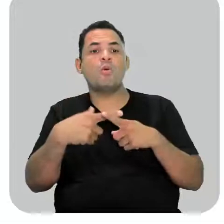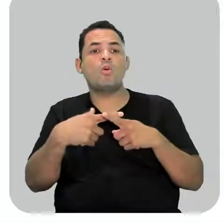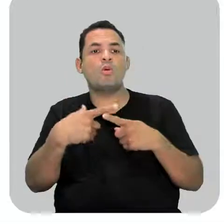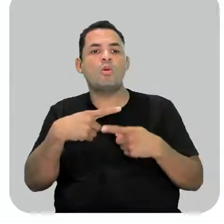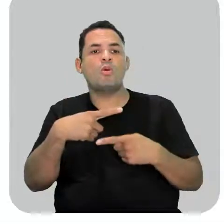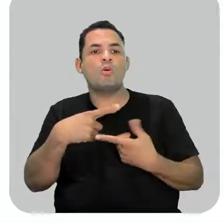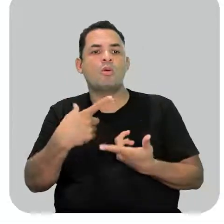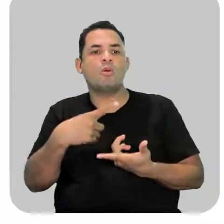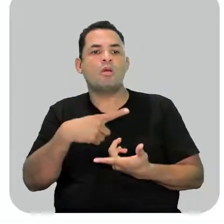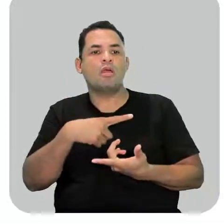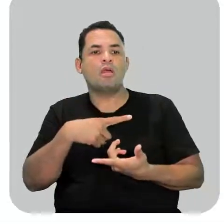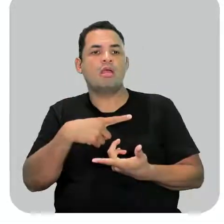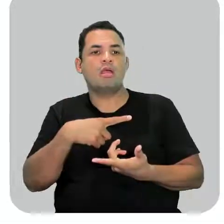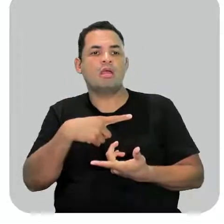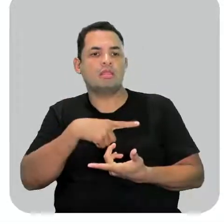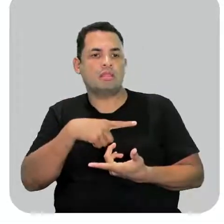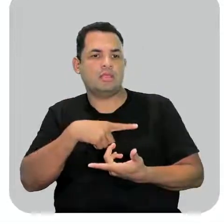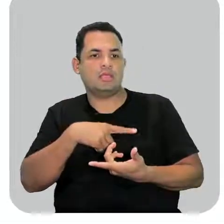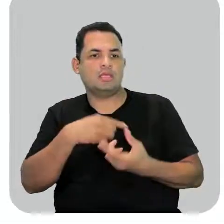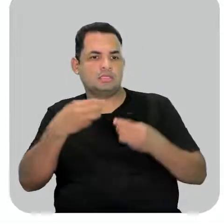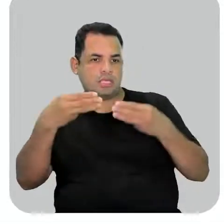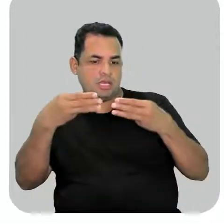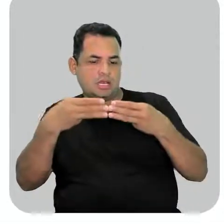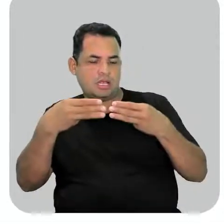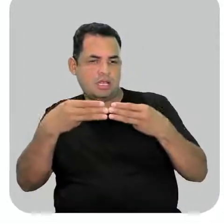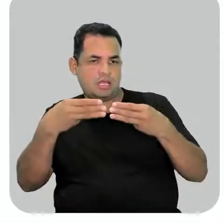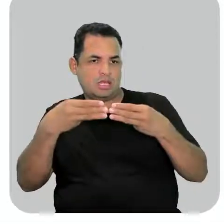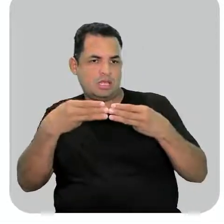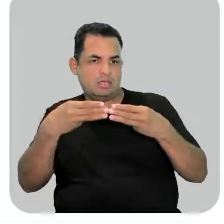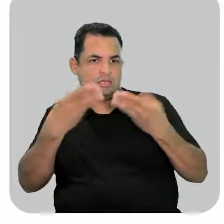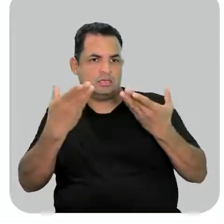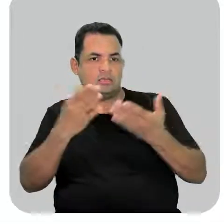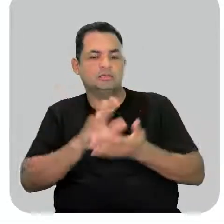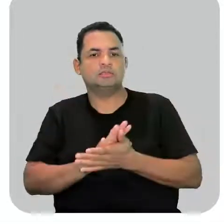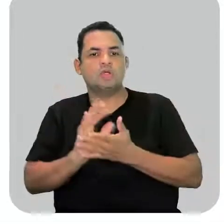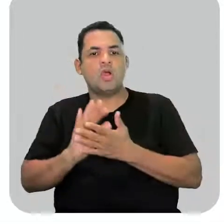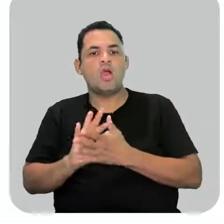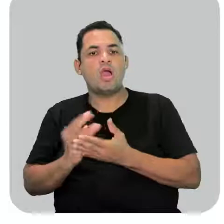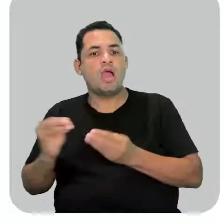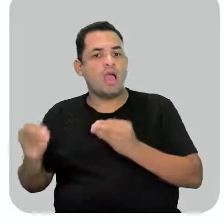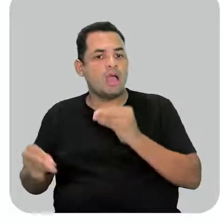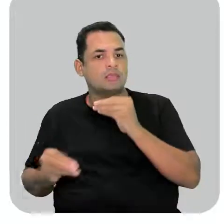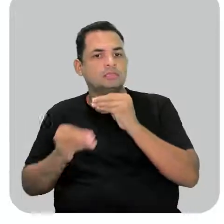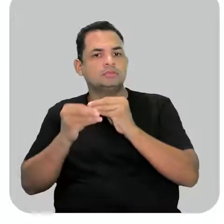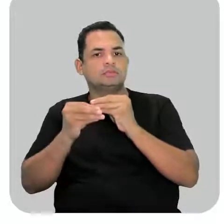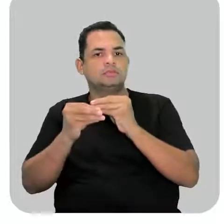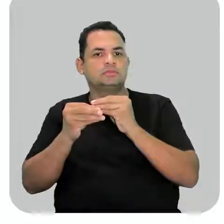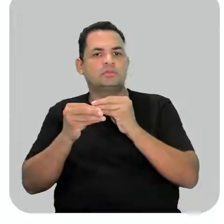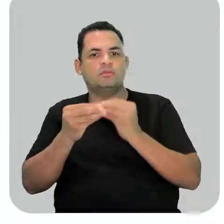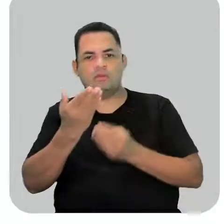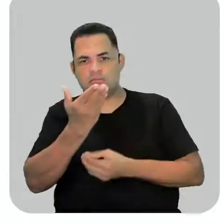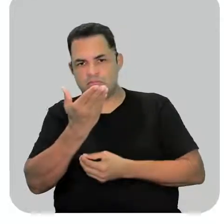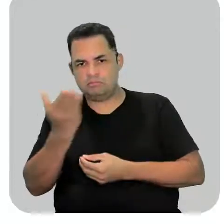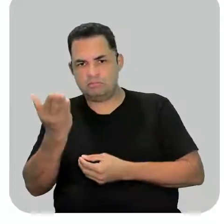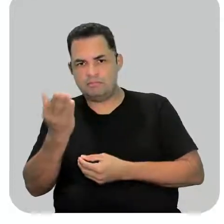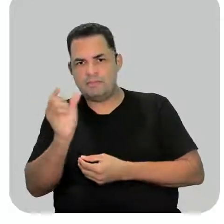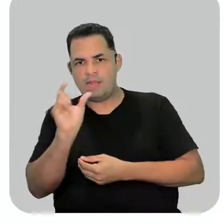do composto seria etano, né? Então, eu só adiciono a terminação nitrila.